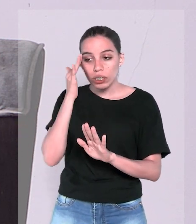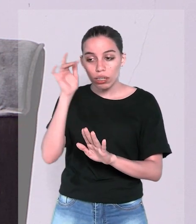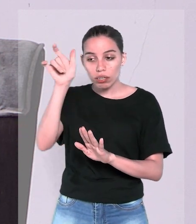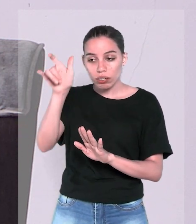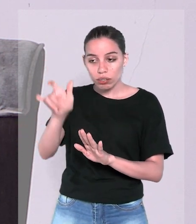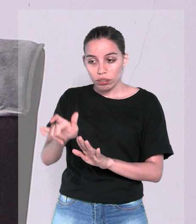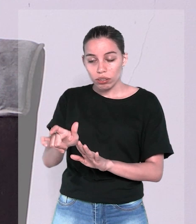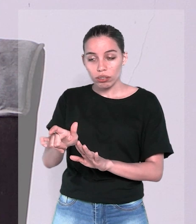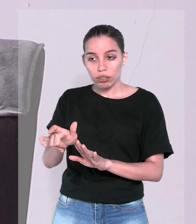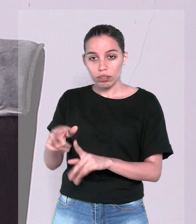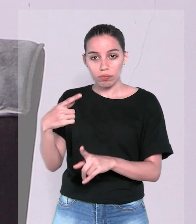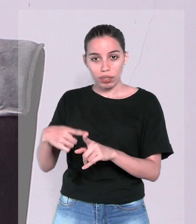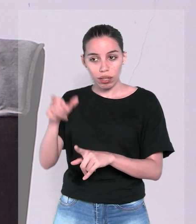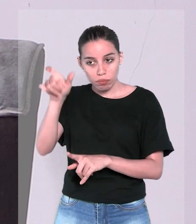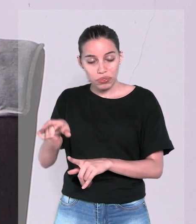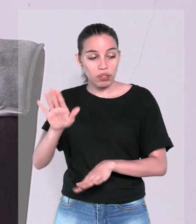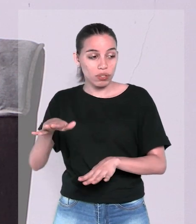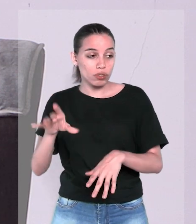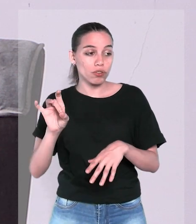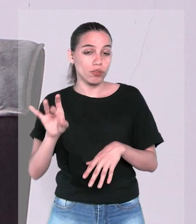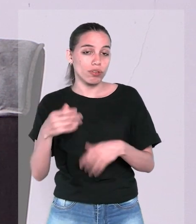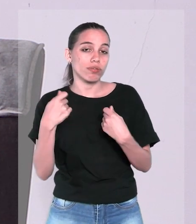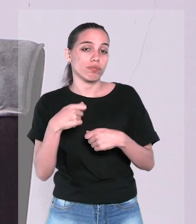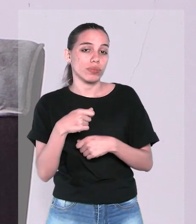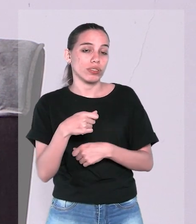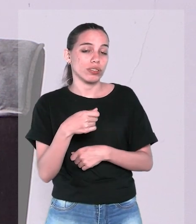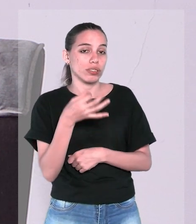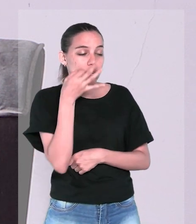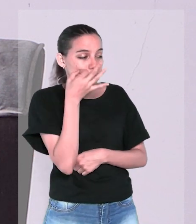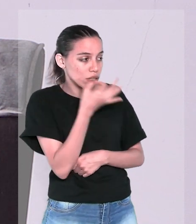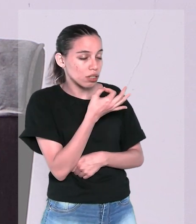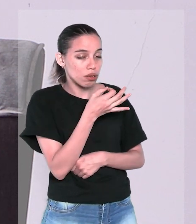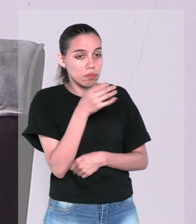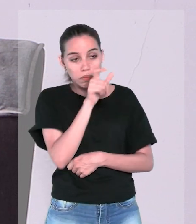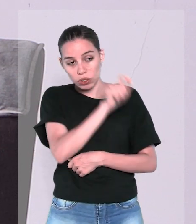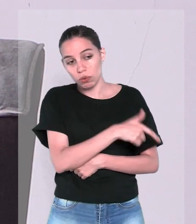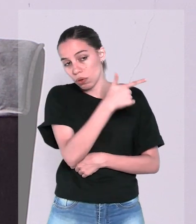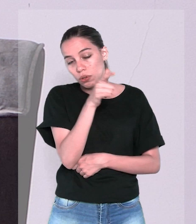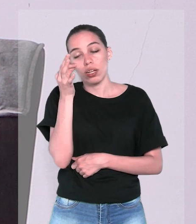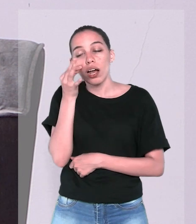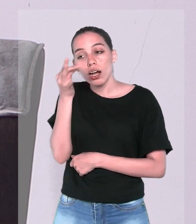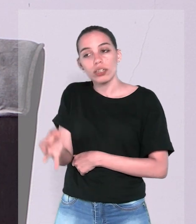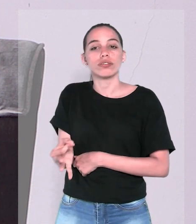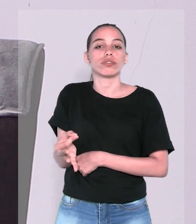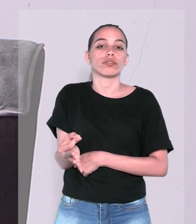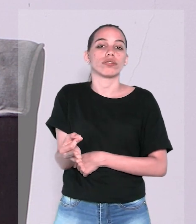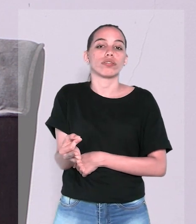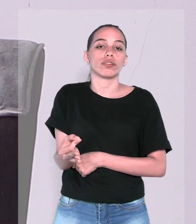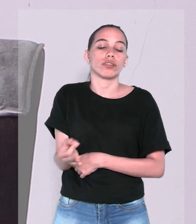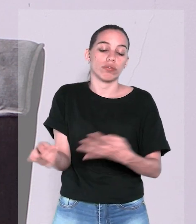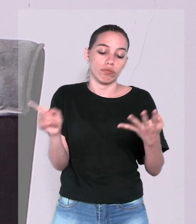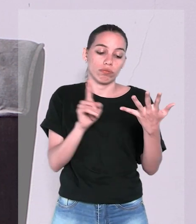não sei quem eu sou, como é que eu me defendo? Então, esse é um ponto do autoconhecimento. Um terceiro ponto, a